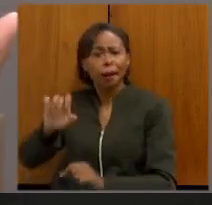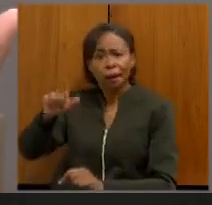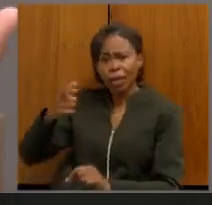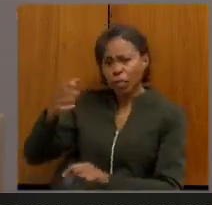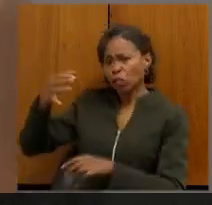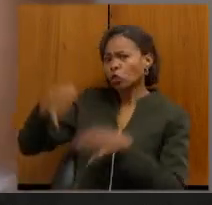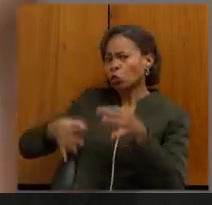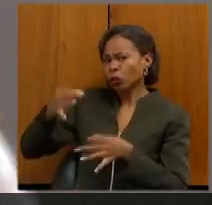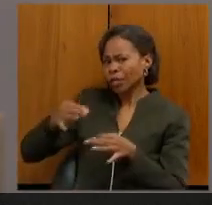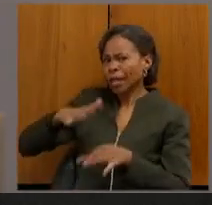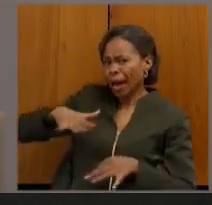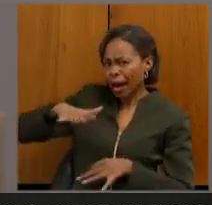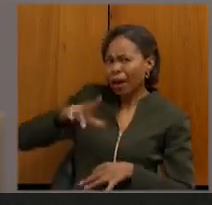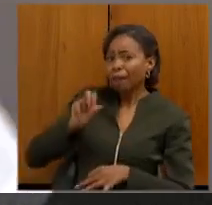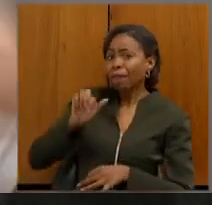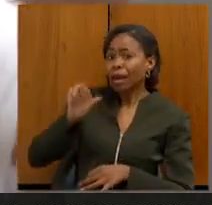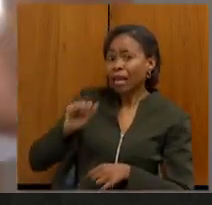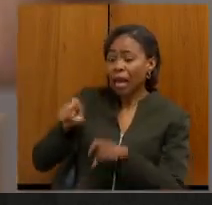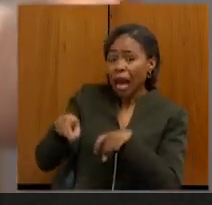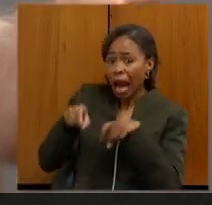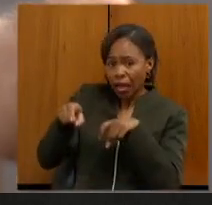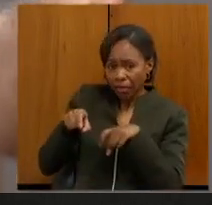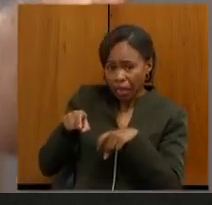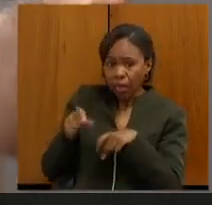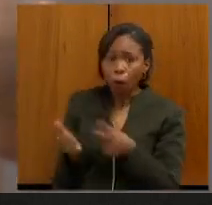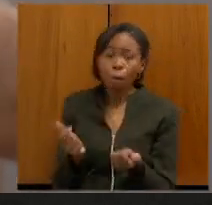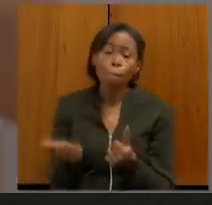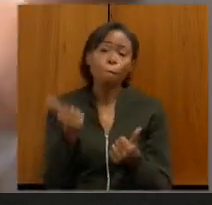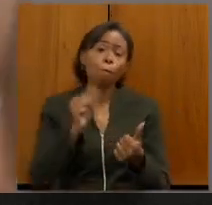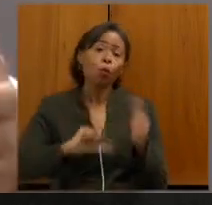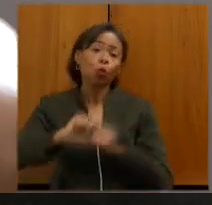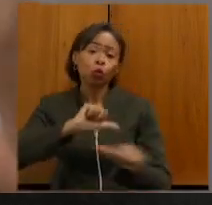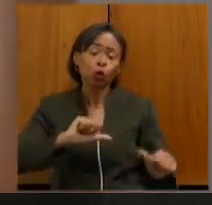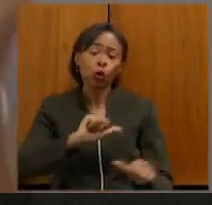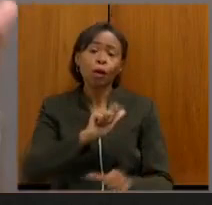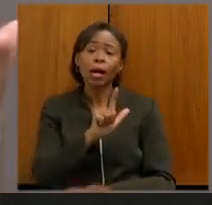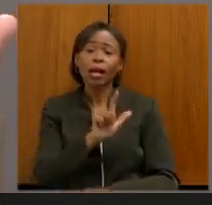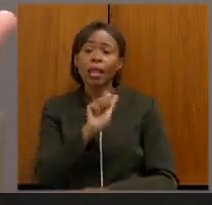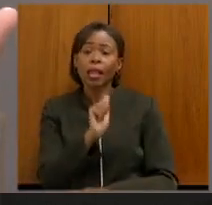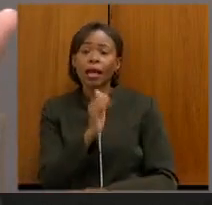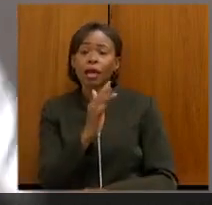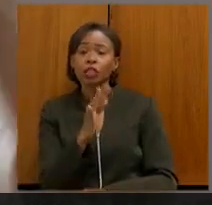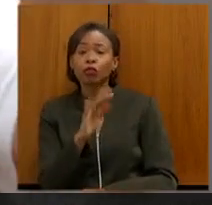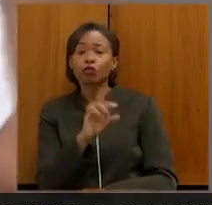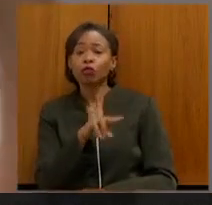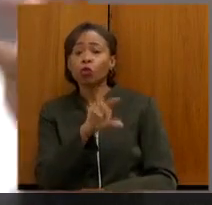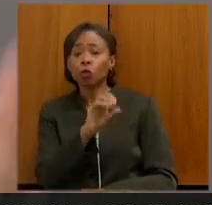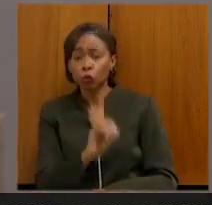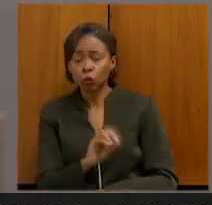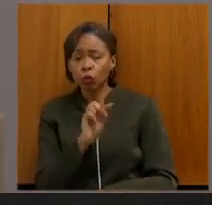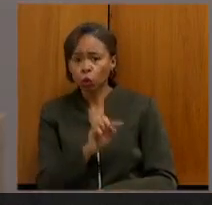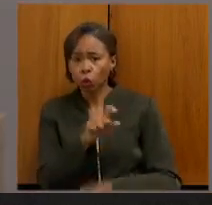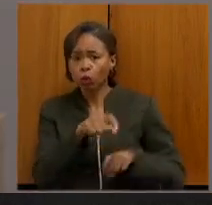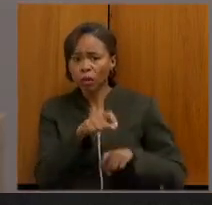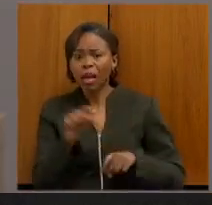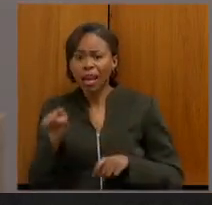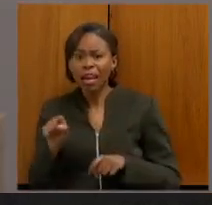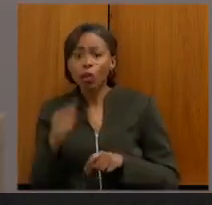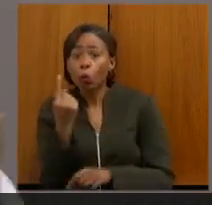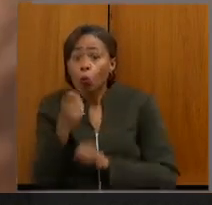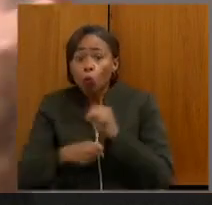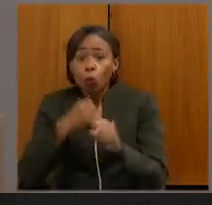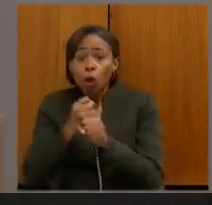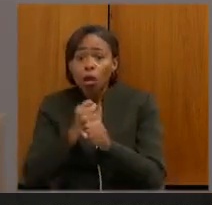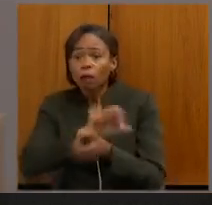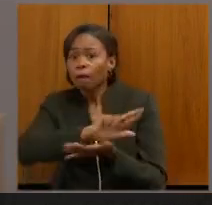juízo da vara agrária tinha se transformado em várias latifundiária e desde um ano eu só tô mais de 300 liminar de reintegração